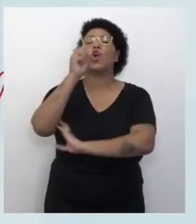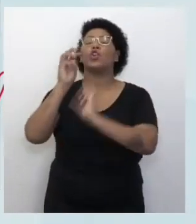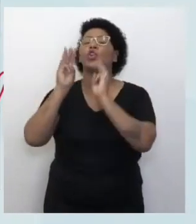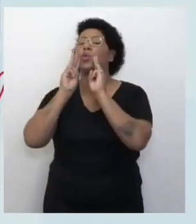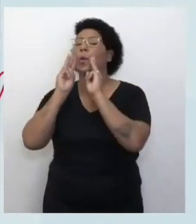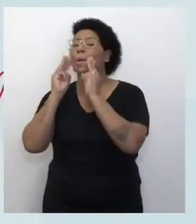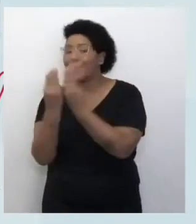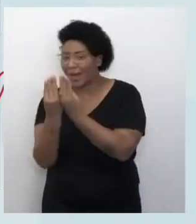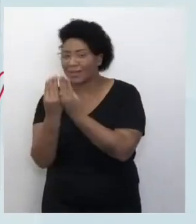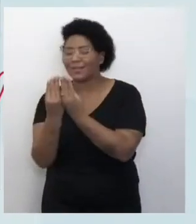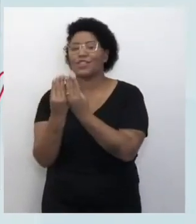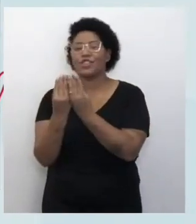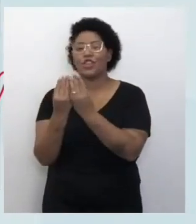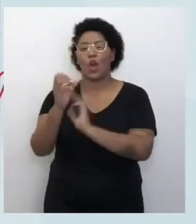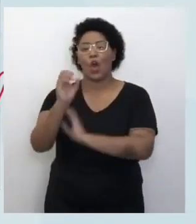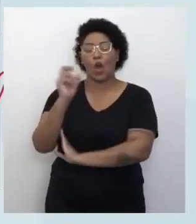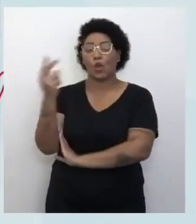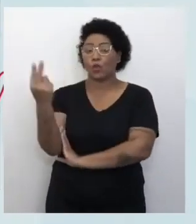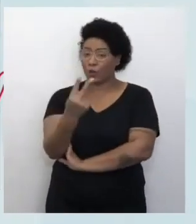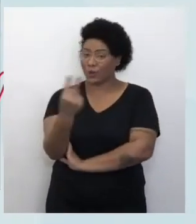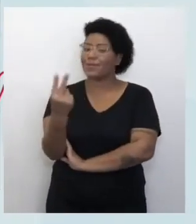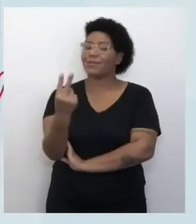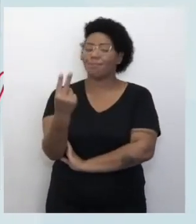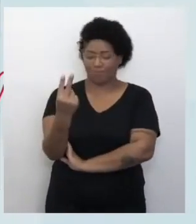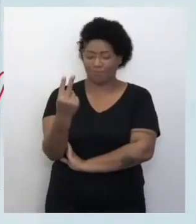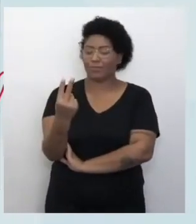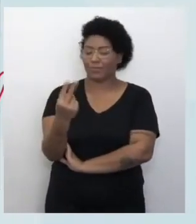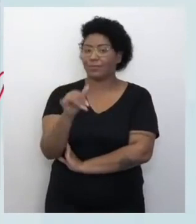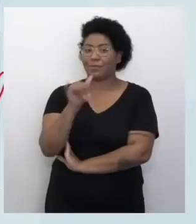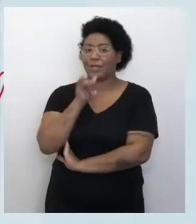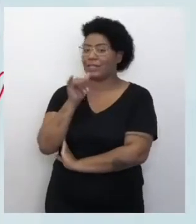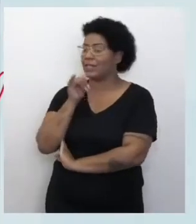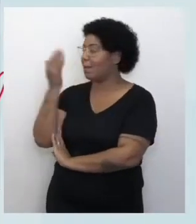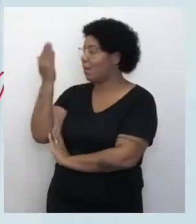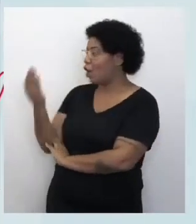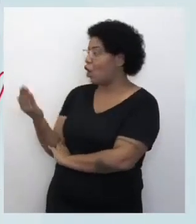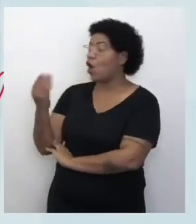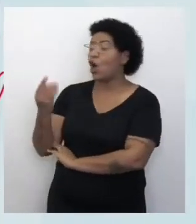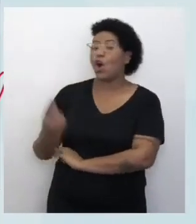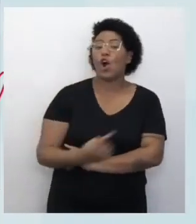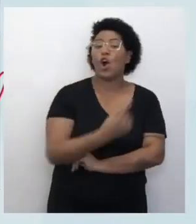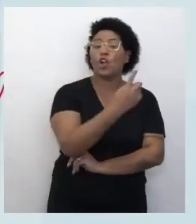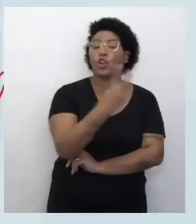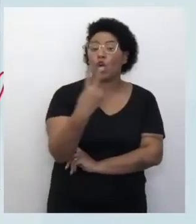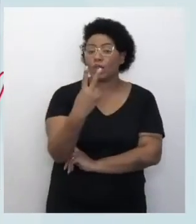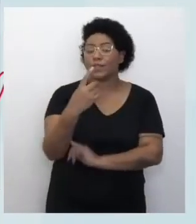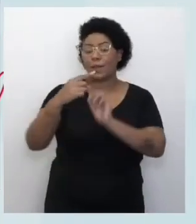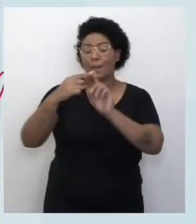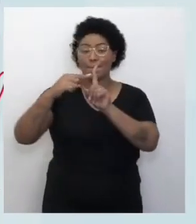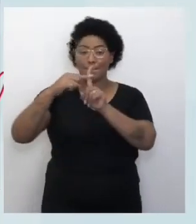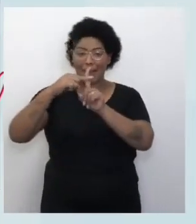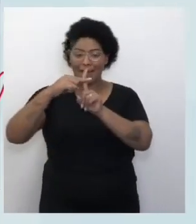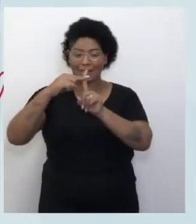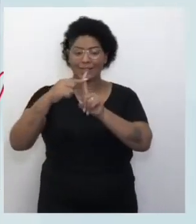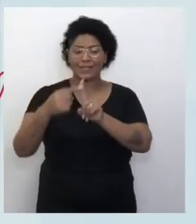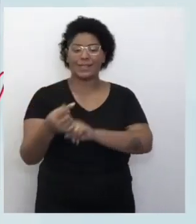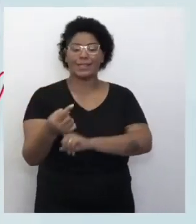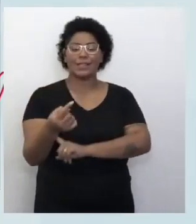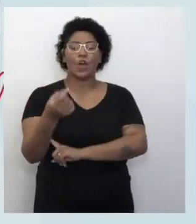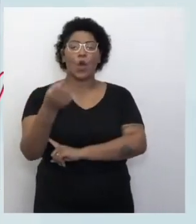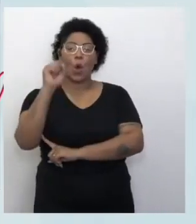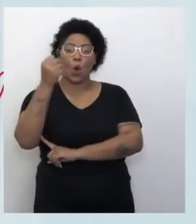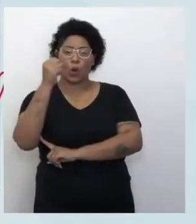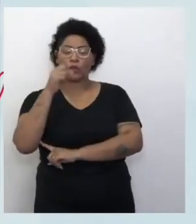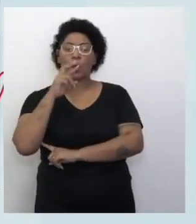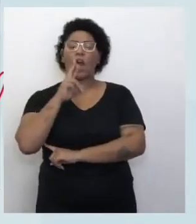de oxigênio, ok? Então eu tenho 12 mais 8 gramas é igual a